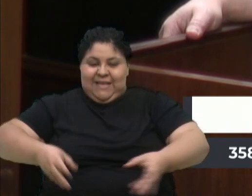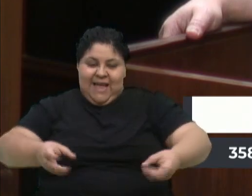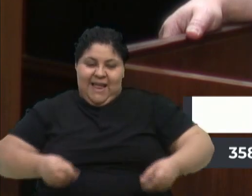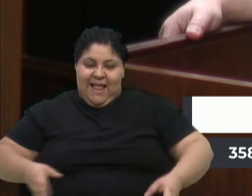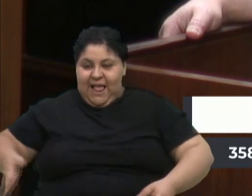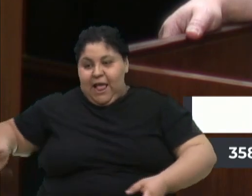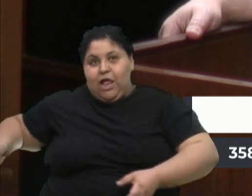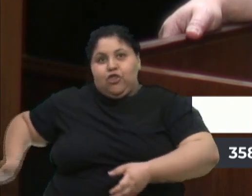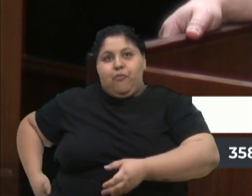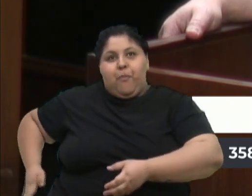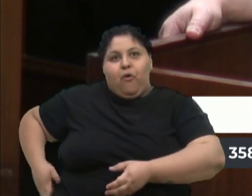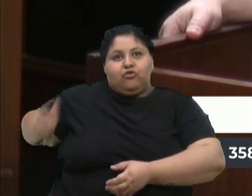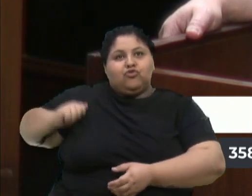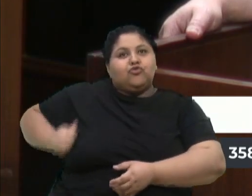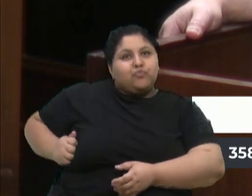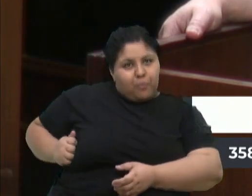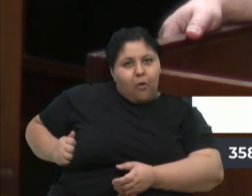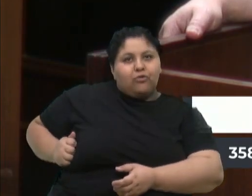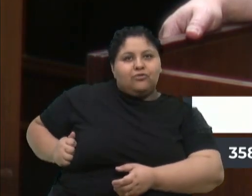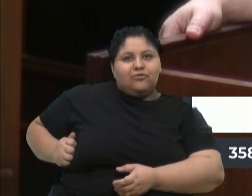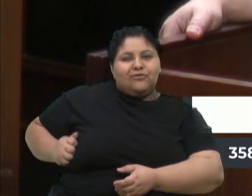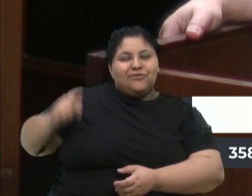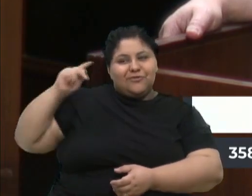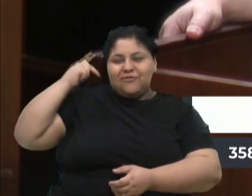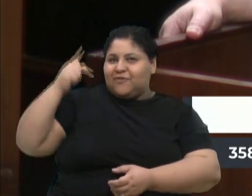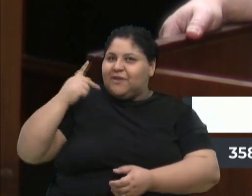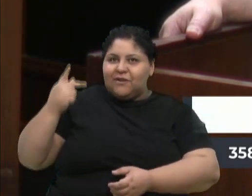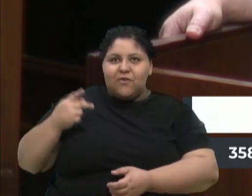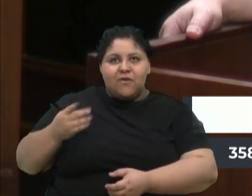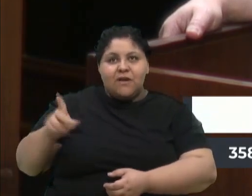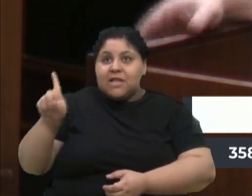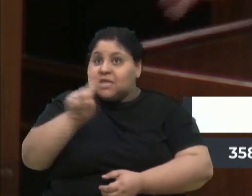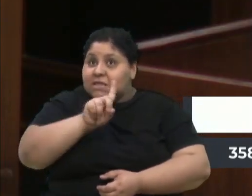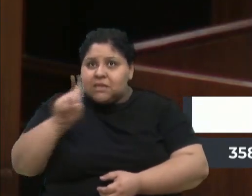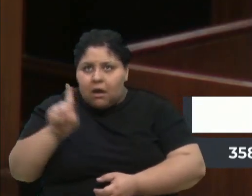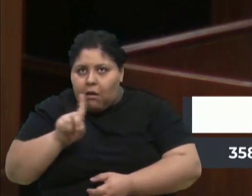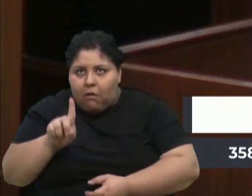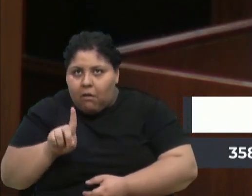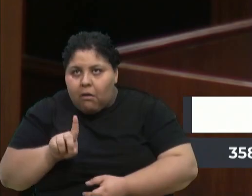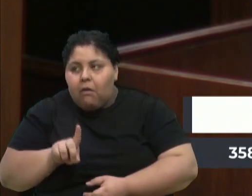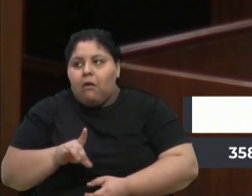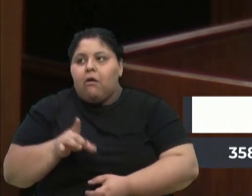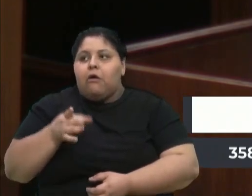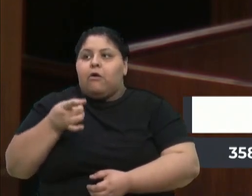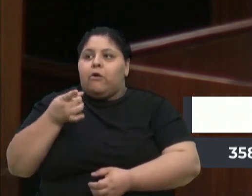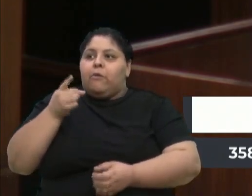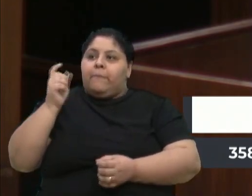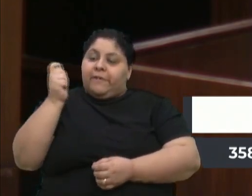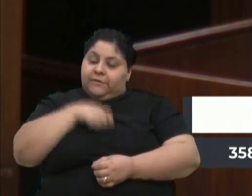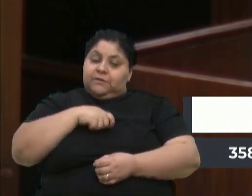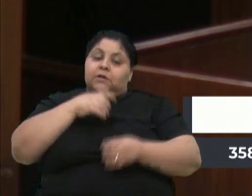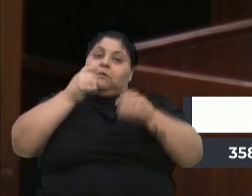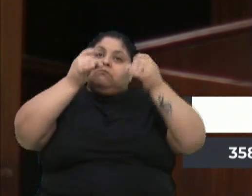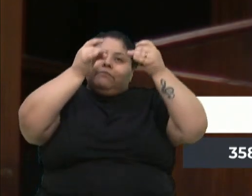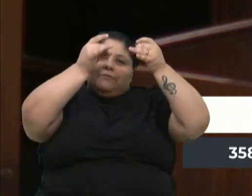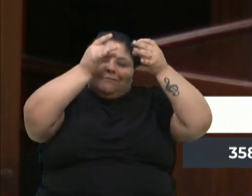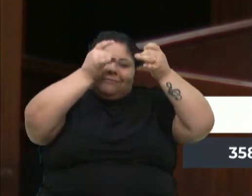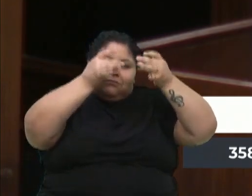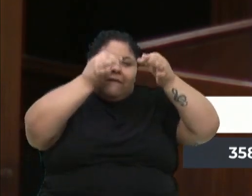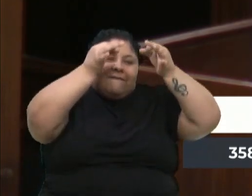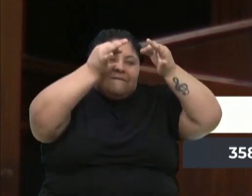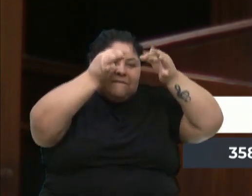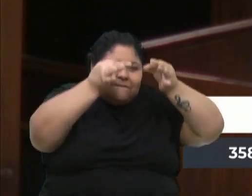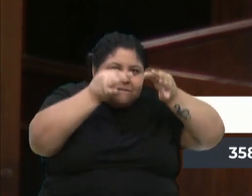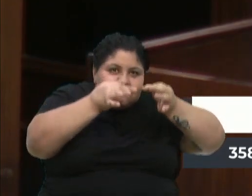existe. Então, assim, ó, tem que explicar, parece que explicar nos mínimos detalhes. Mas tudo bem, nós estamos aqui para explicar. Por isso que eu quero,